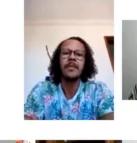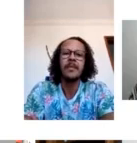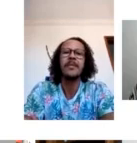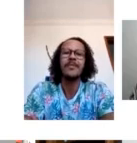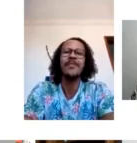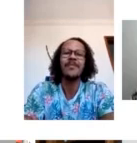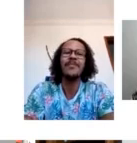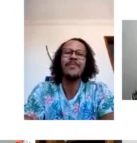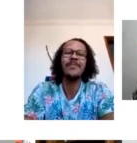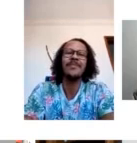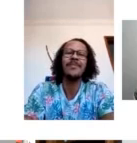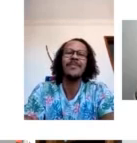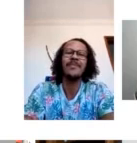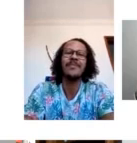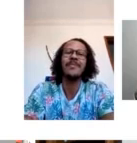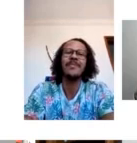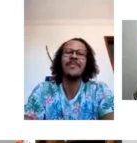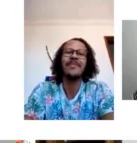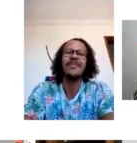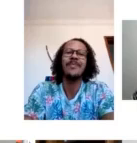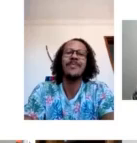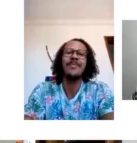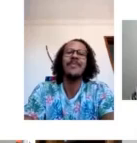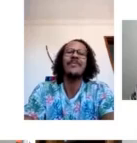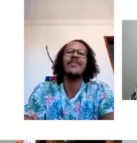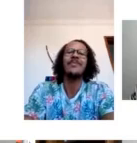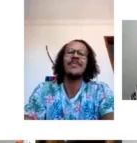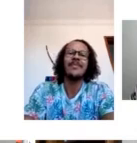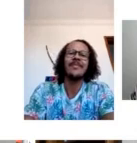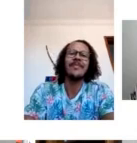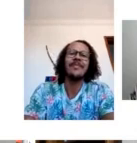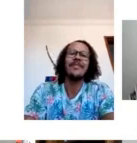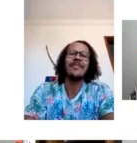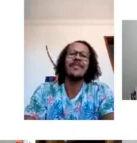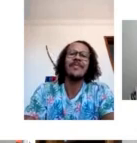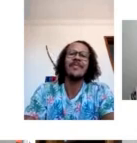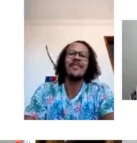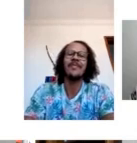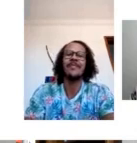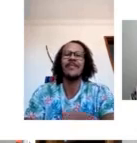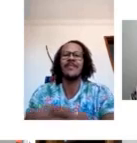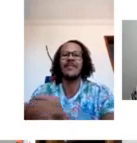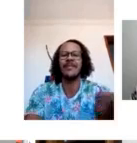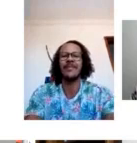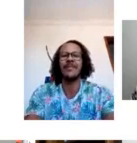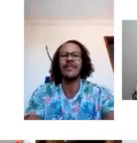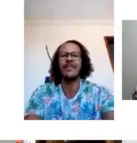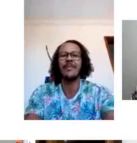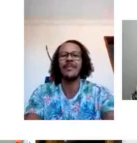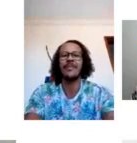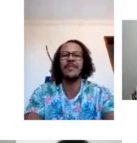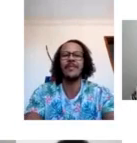isso. Obrigado, gente. Ok. Obrigada. Vamos, então, agora passar para a